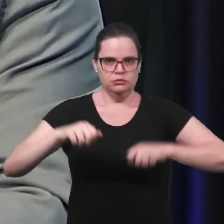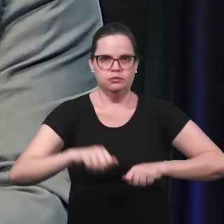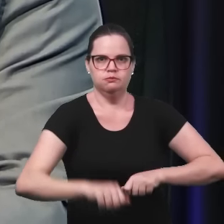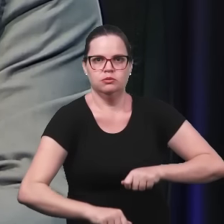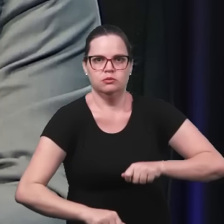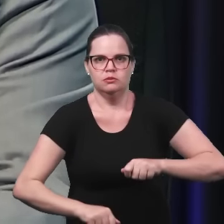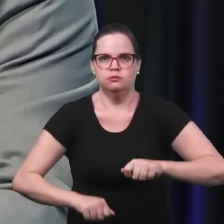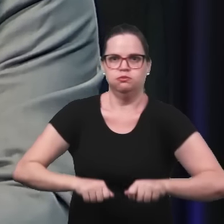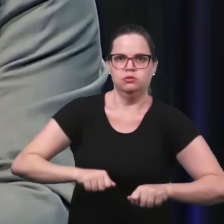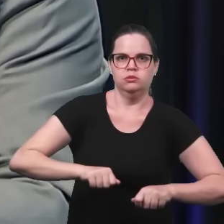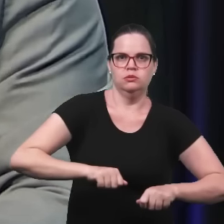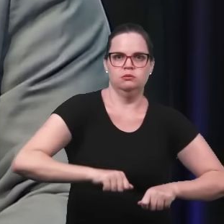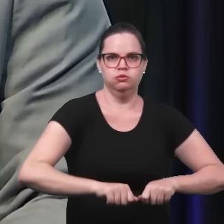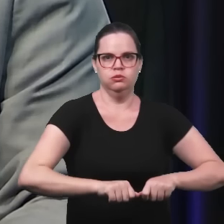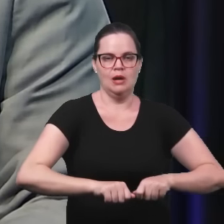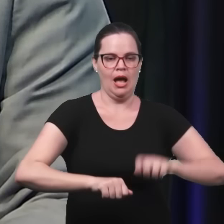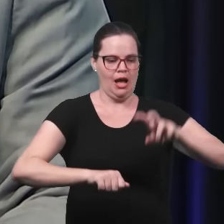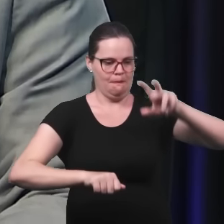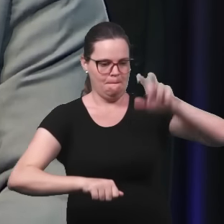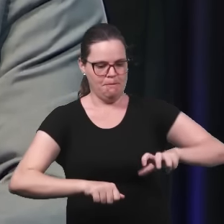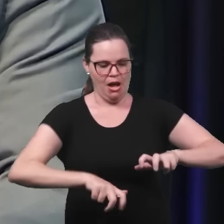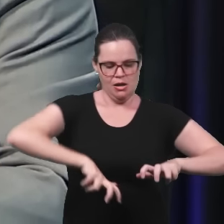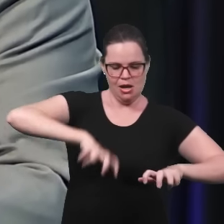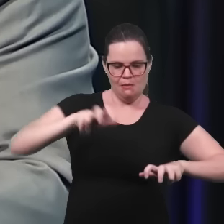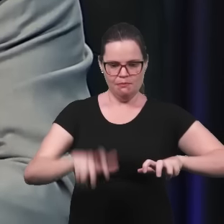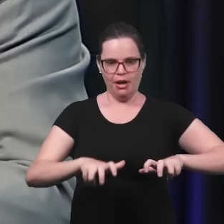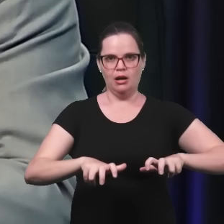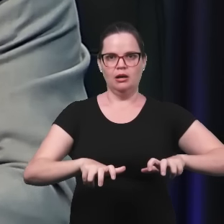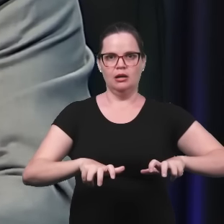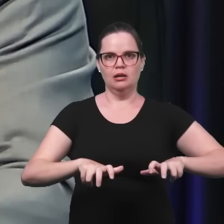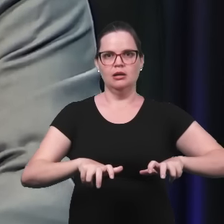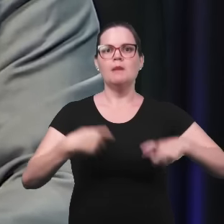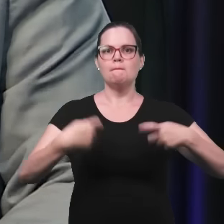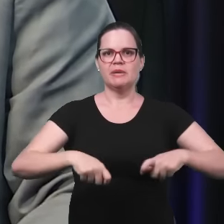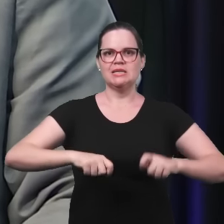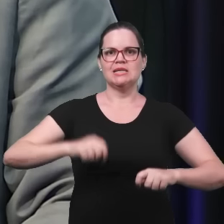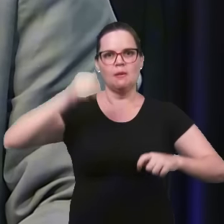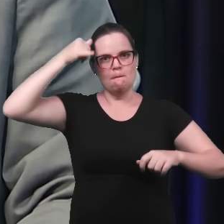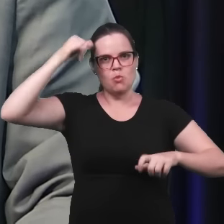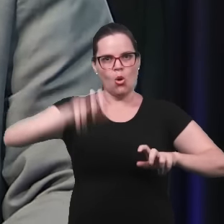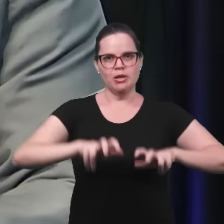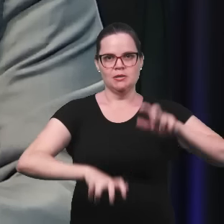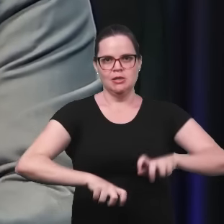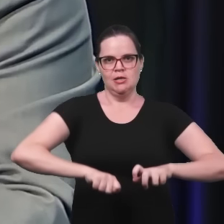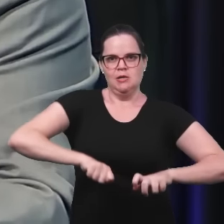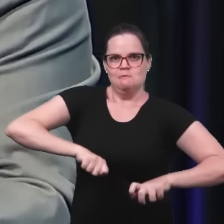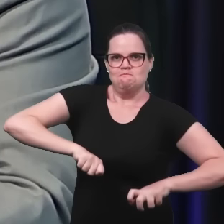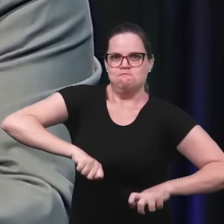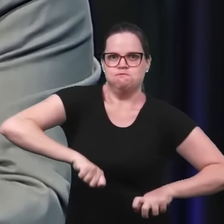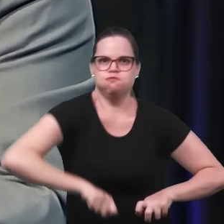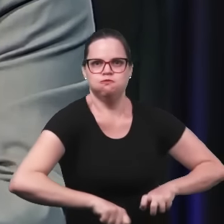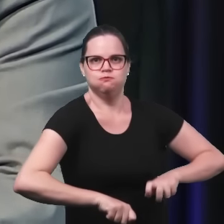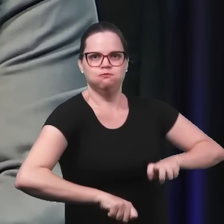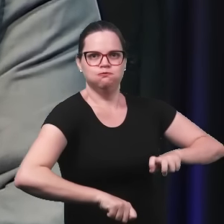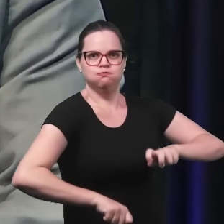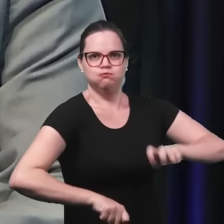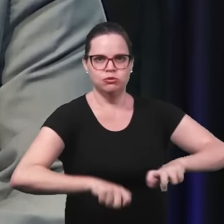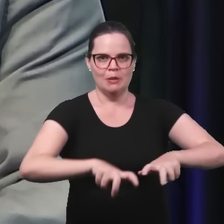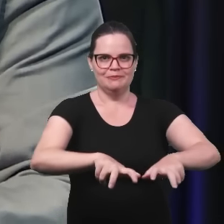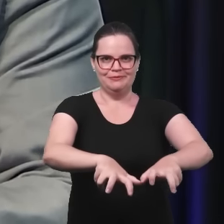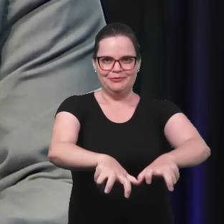fica preso à terra. Então ele tem até que fazer força, né, no arado para que o arado